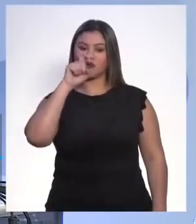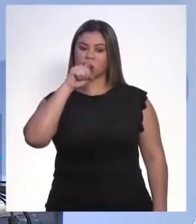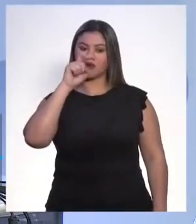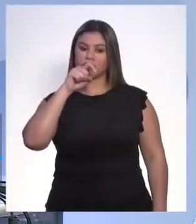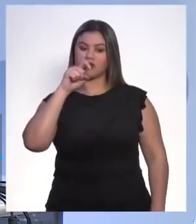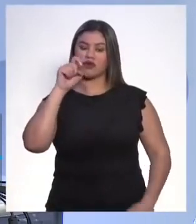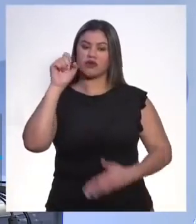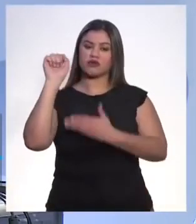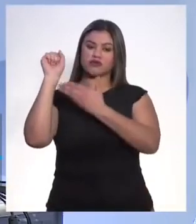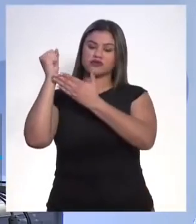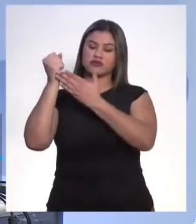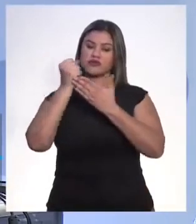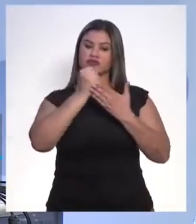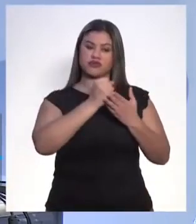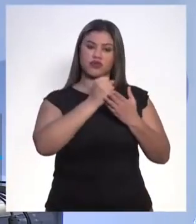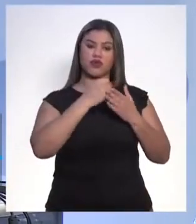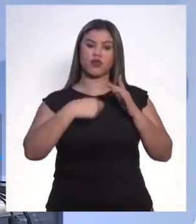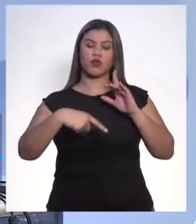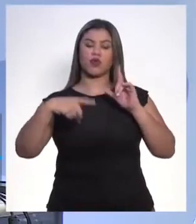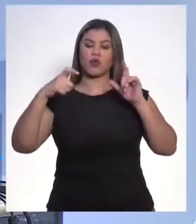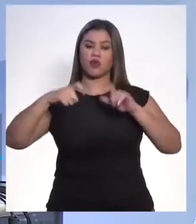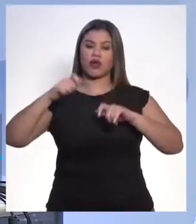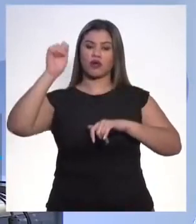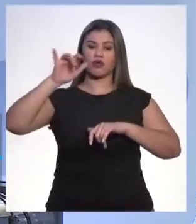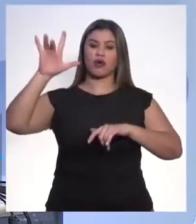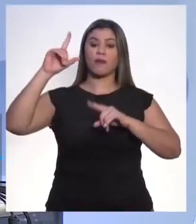estava em extinção.